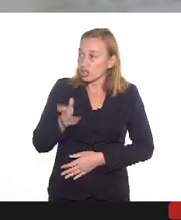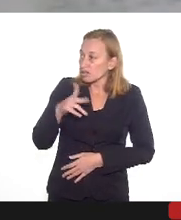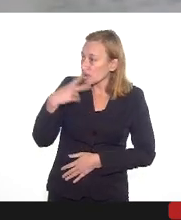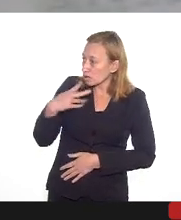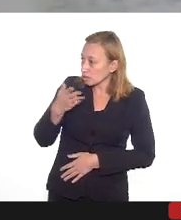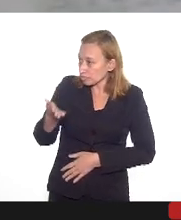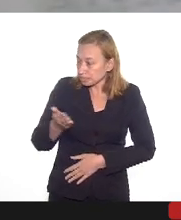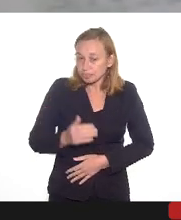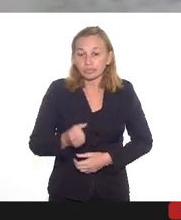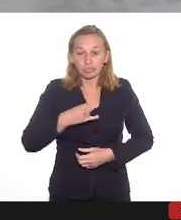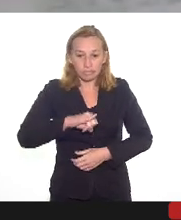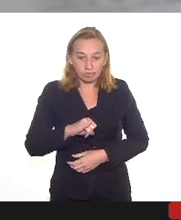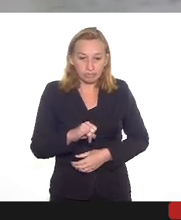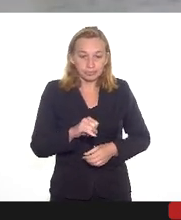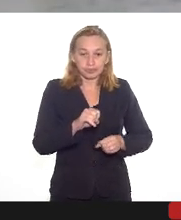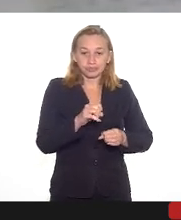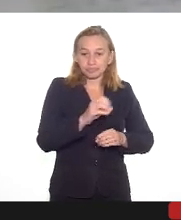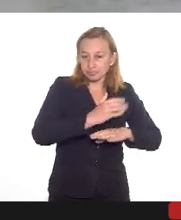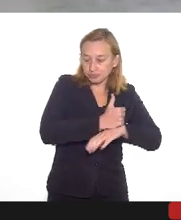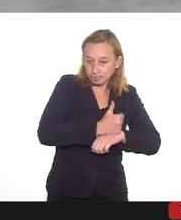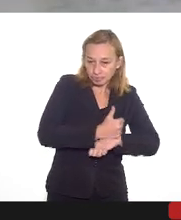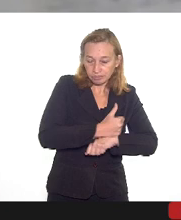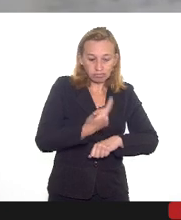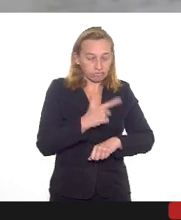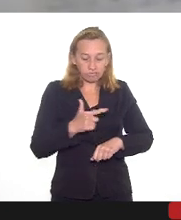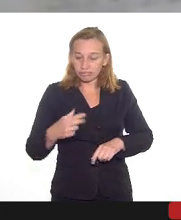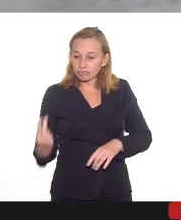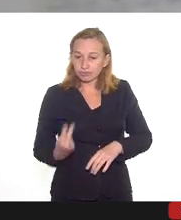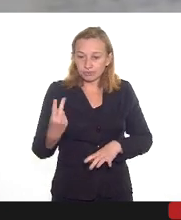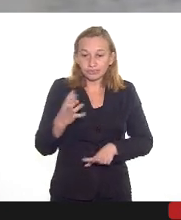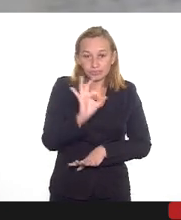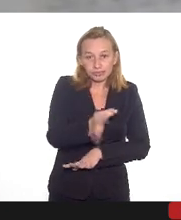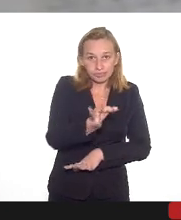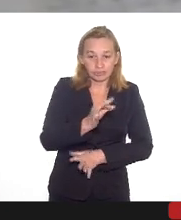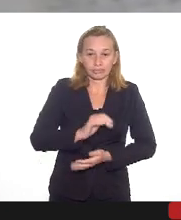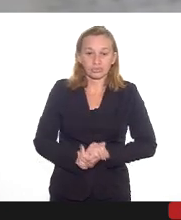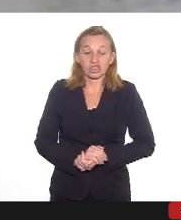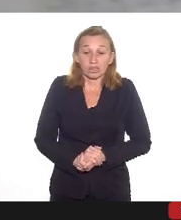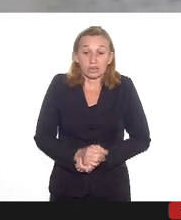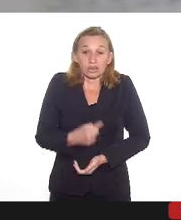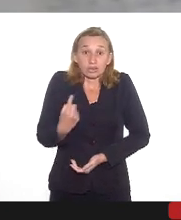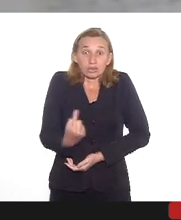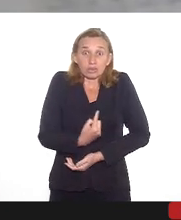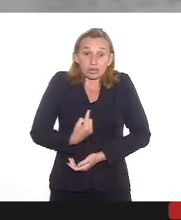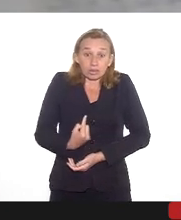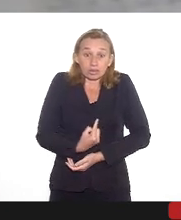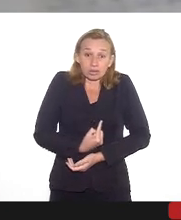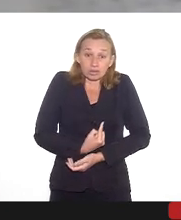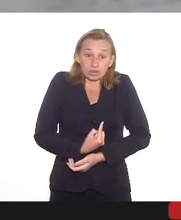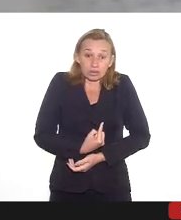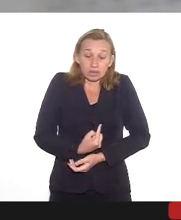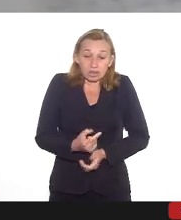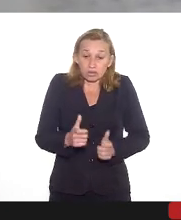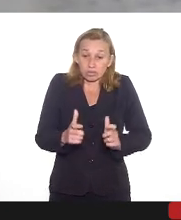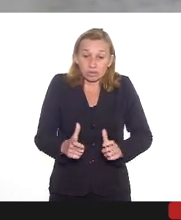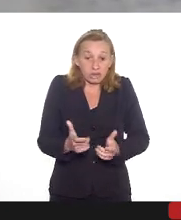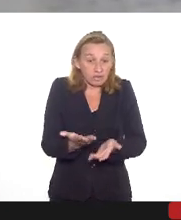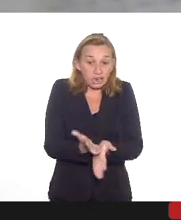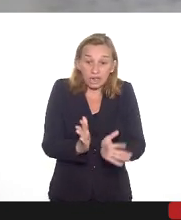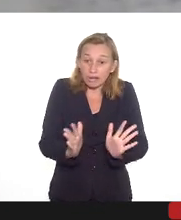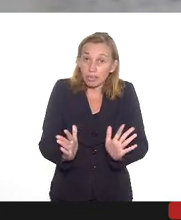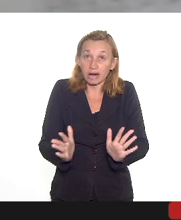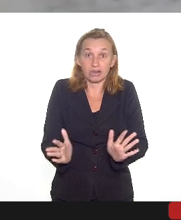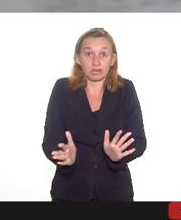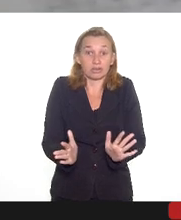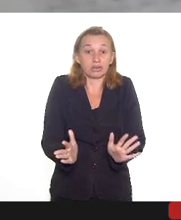Se esses profissionais não tiverem uma valorização definida, nós estaremos diante de uma rede que vai se acabar, diante de uma